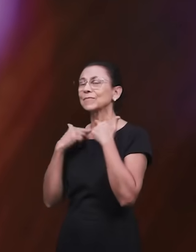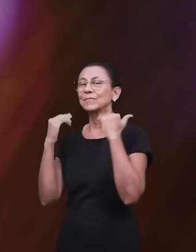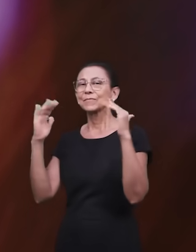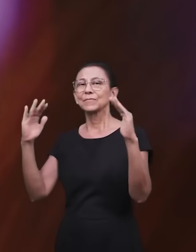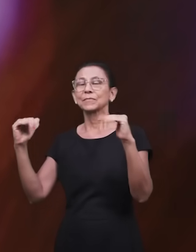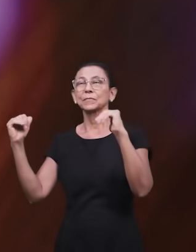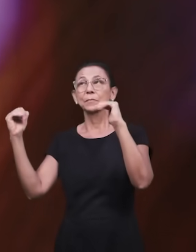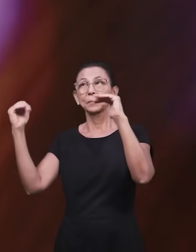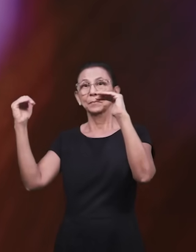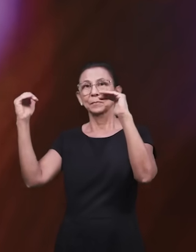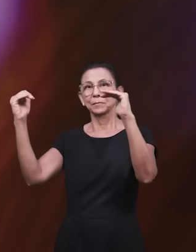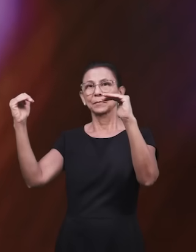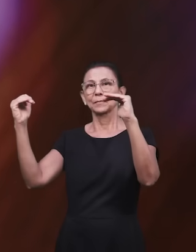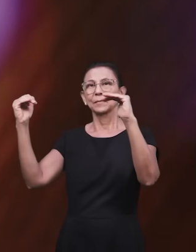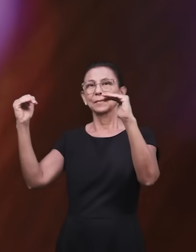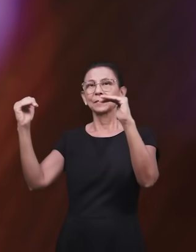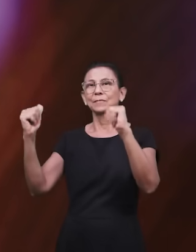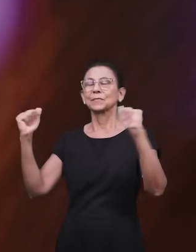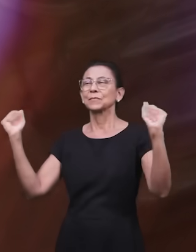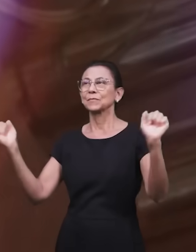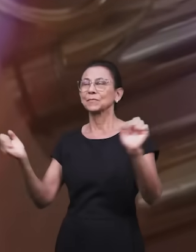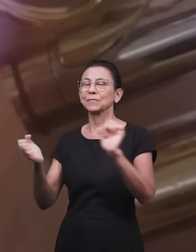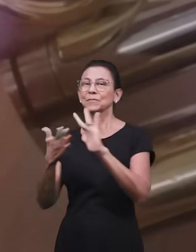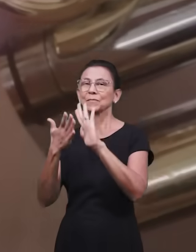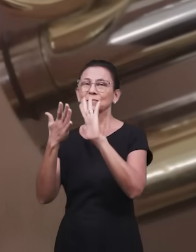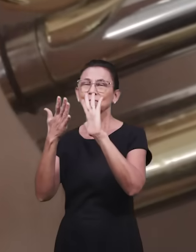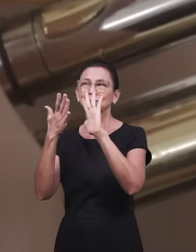Jesus quero louvar,